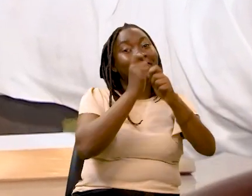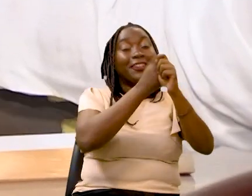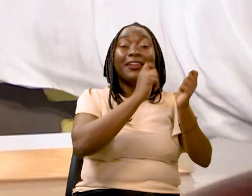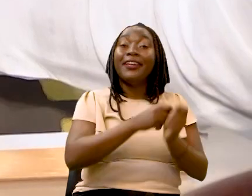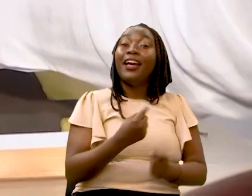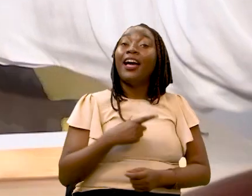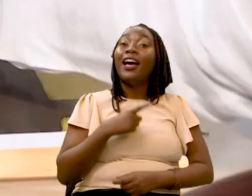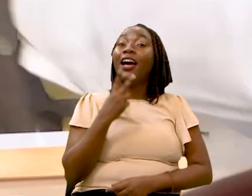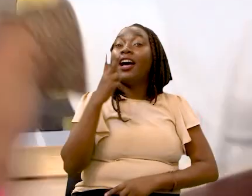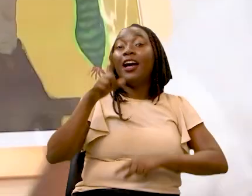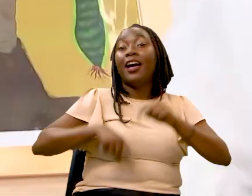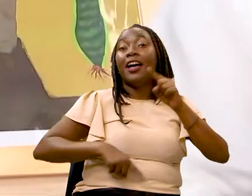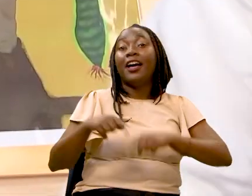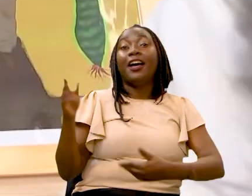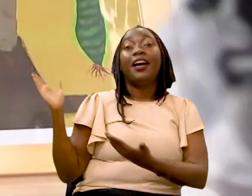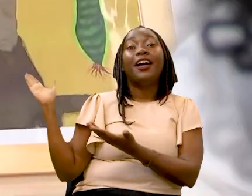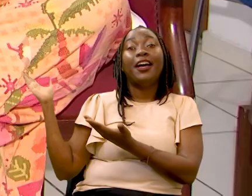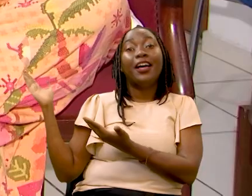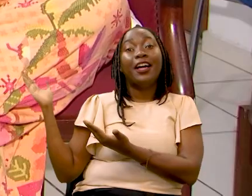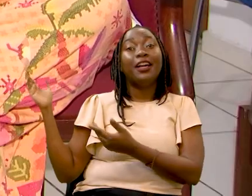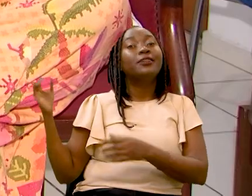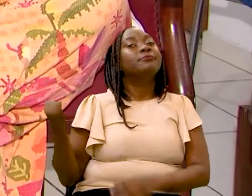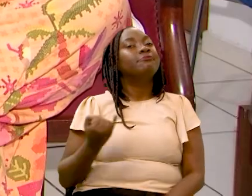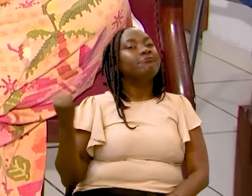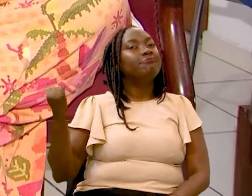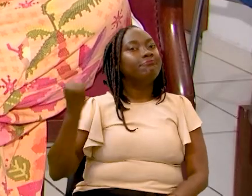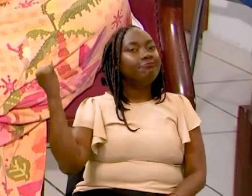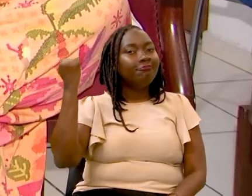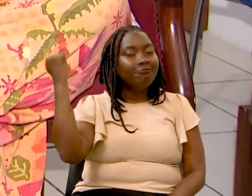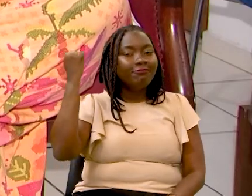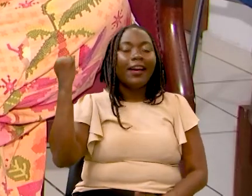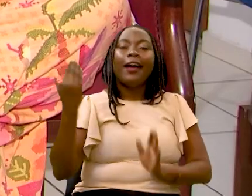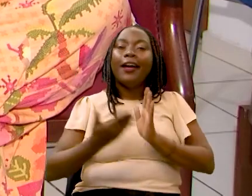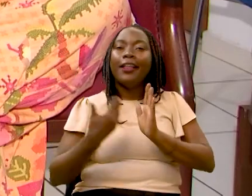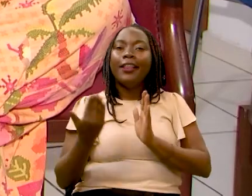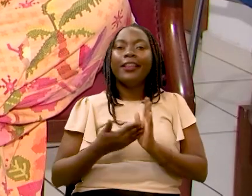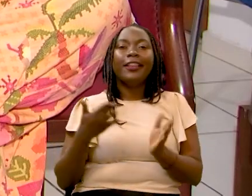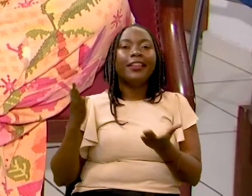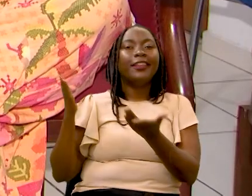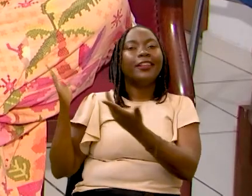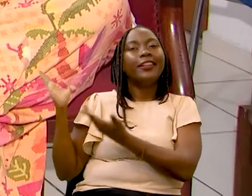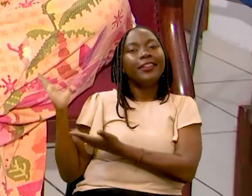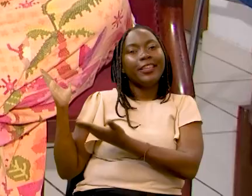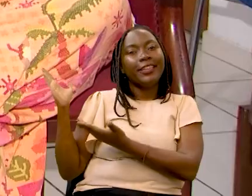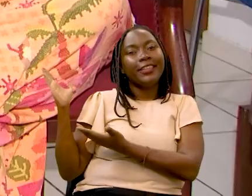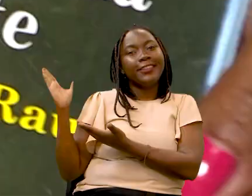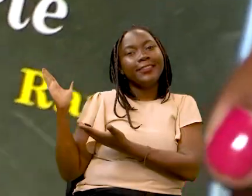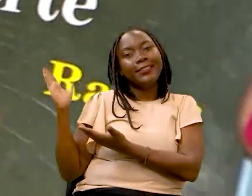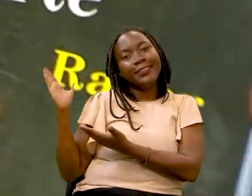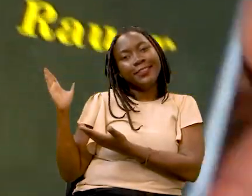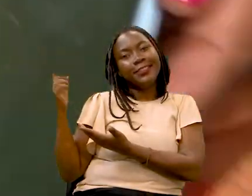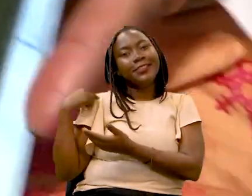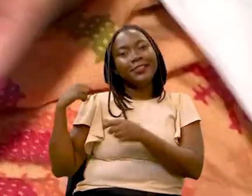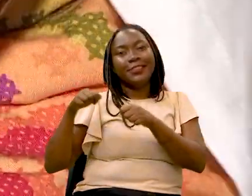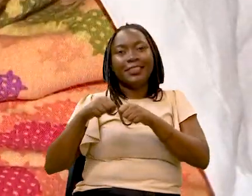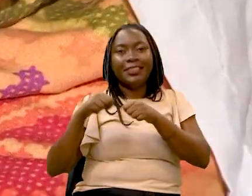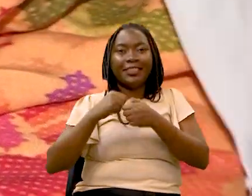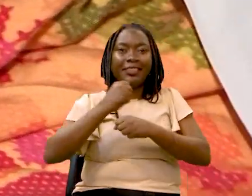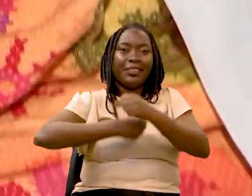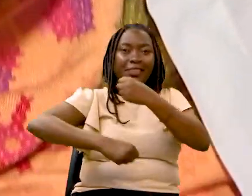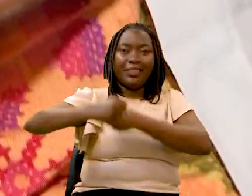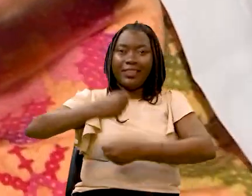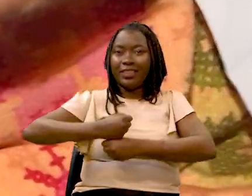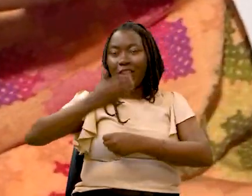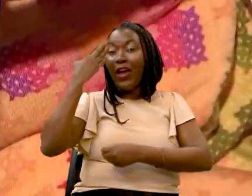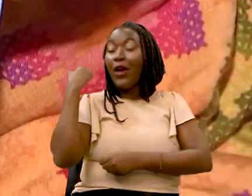outra escultura. E tem esses 2 materiais aqui, que também são bem importantes para mim. Esse livro, que é uma ilustração que